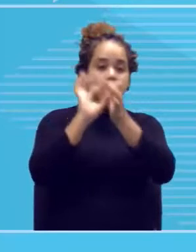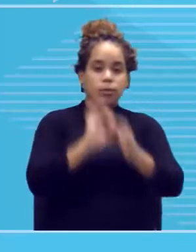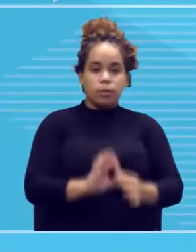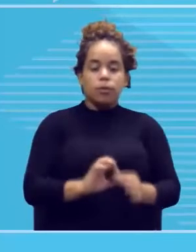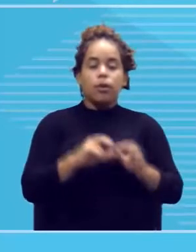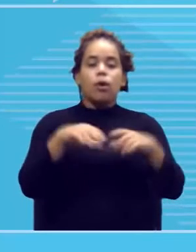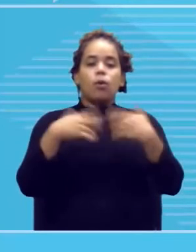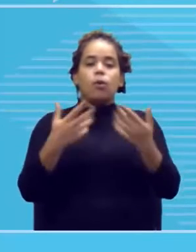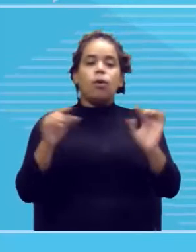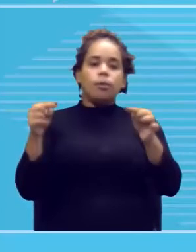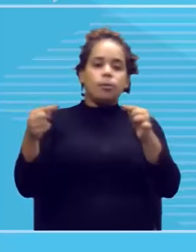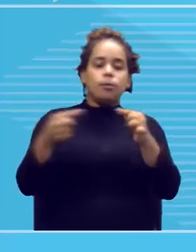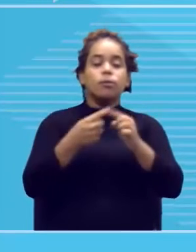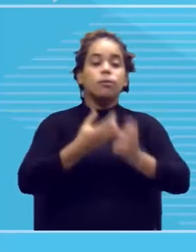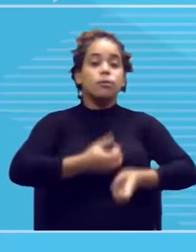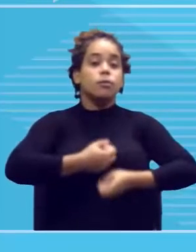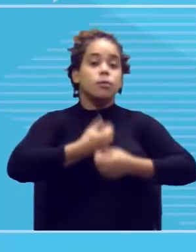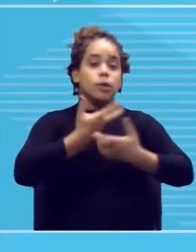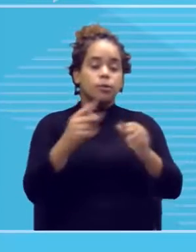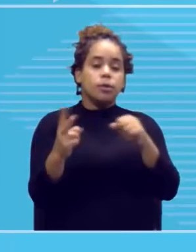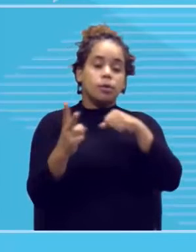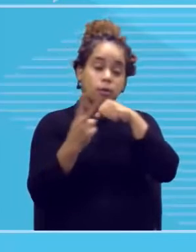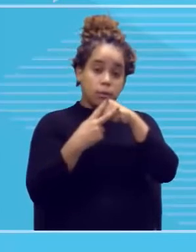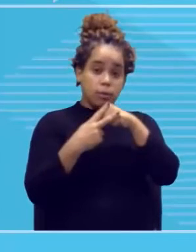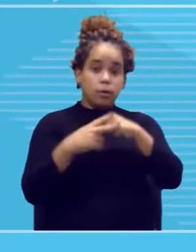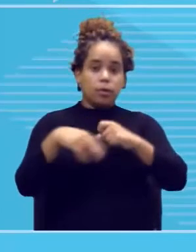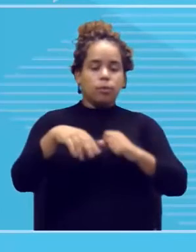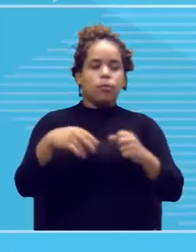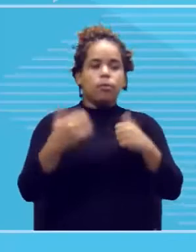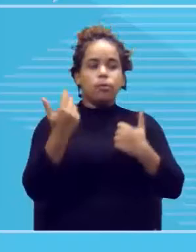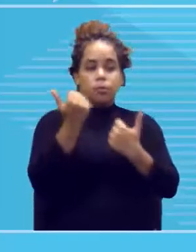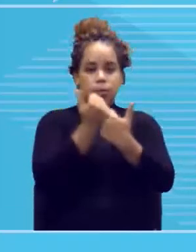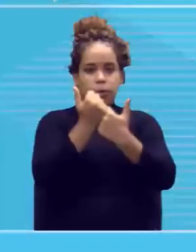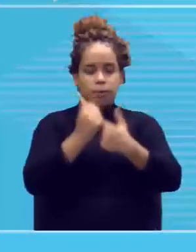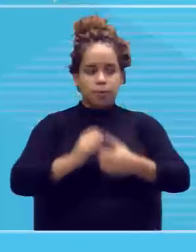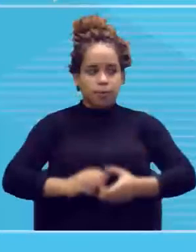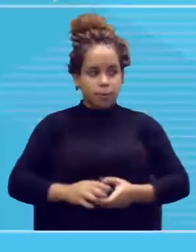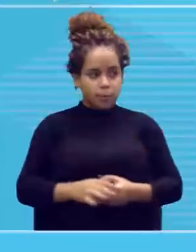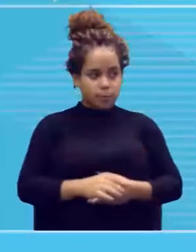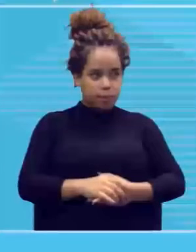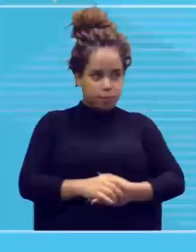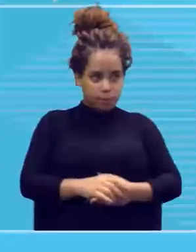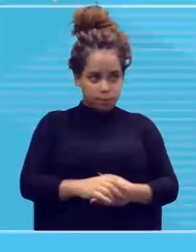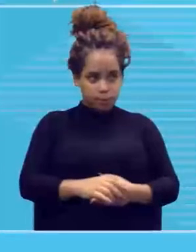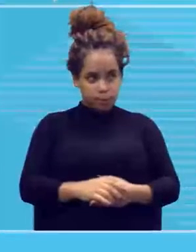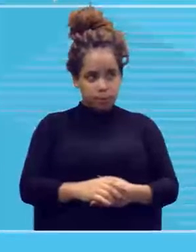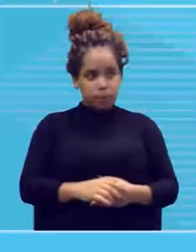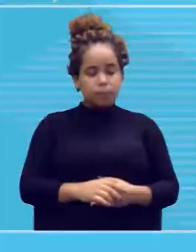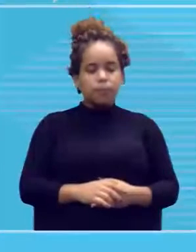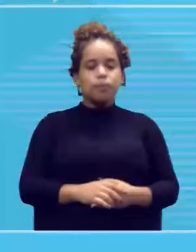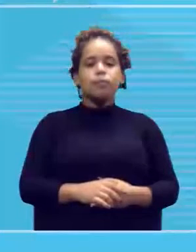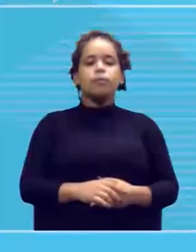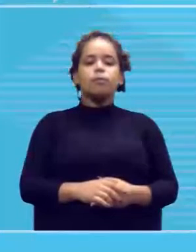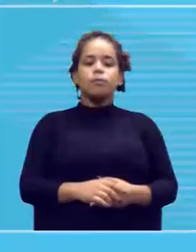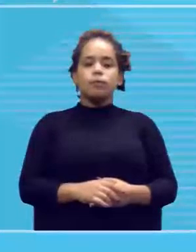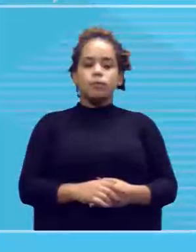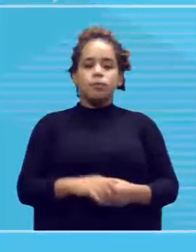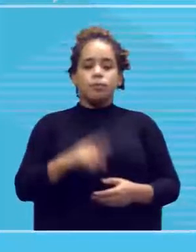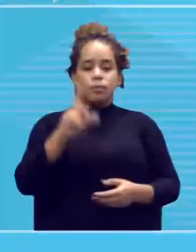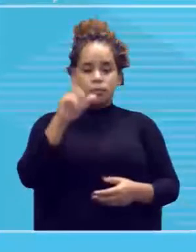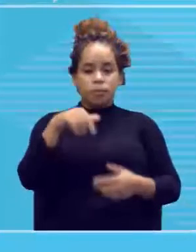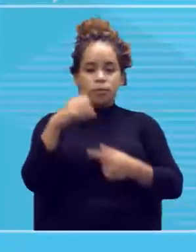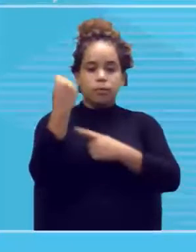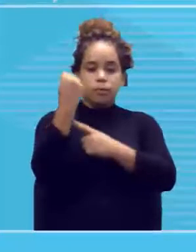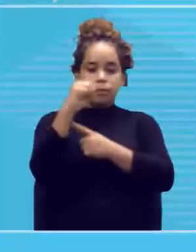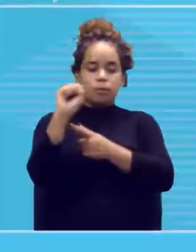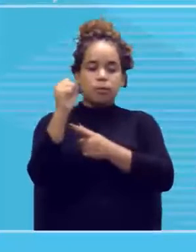vai ser a expressividade desse verbo modal show de bola professor e quando for na negativa a negativa